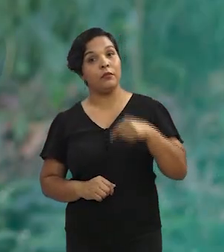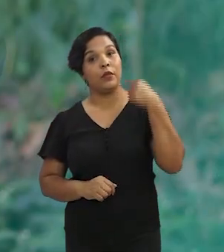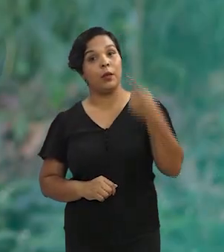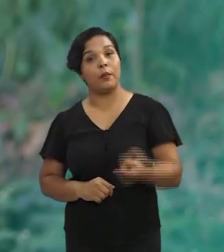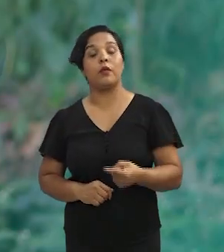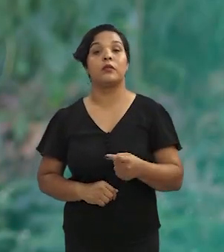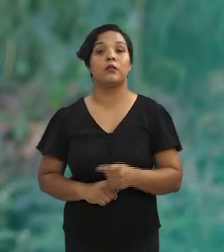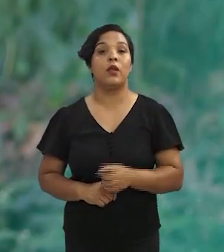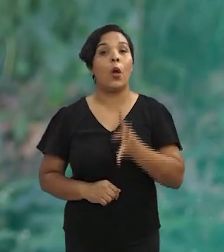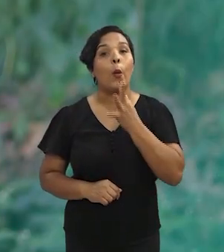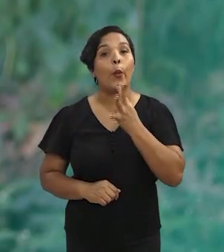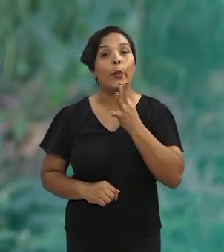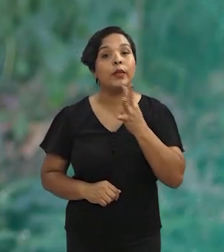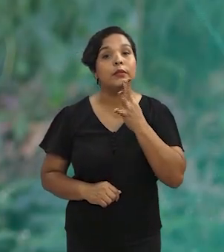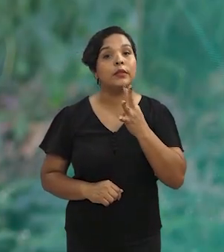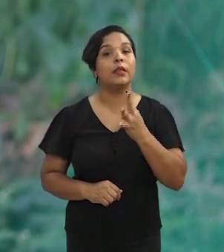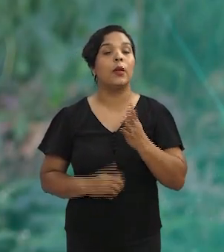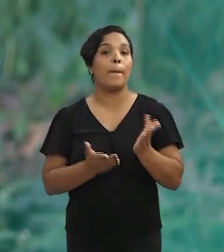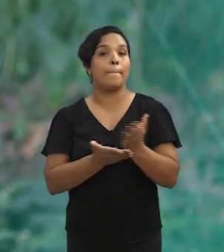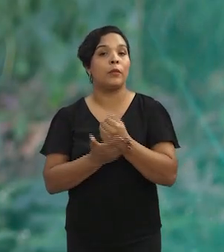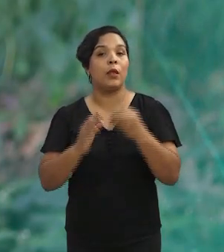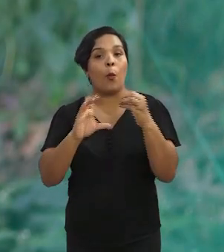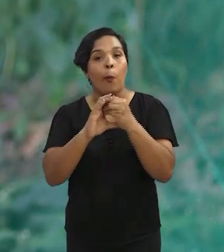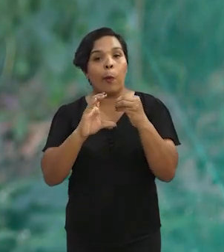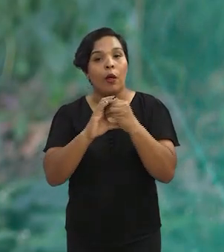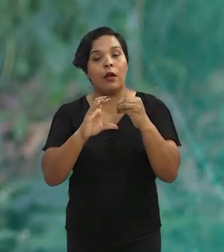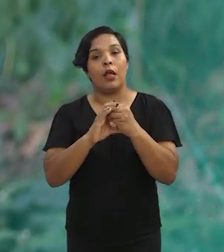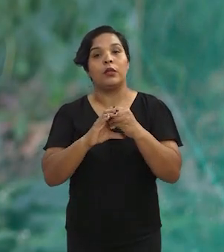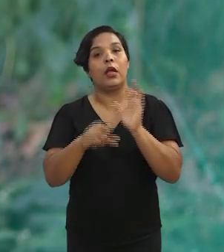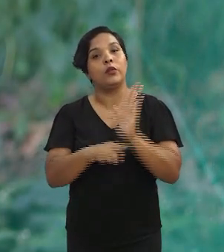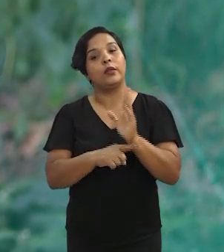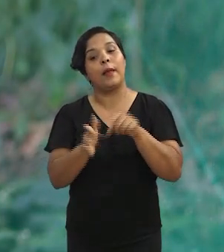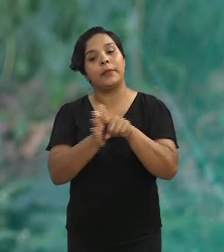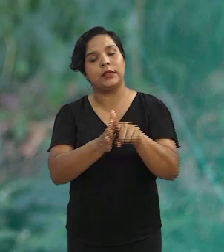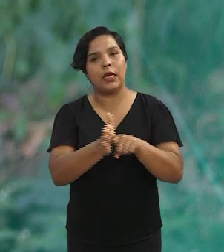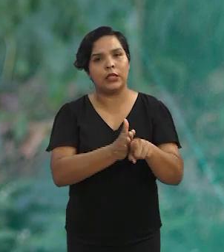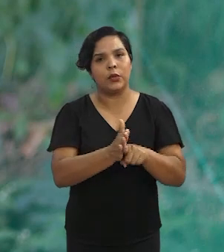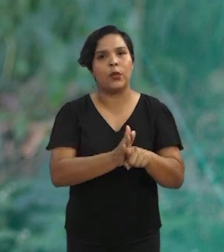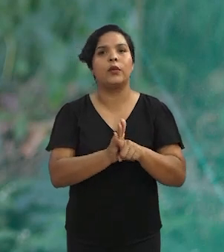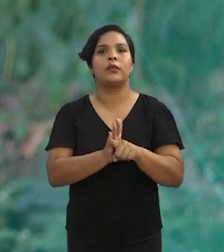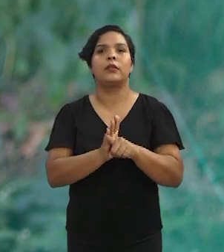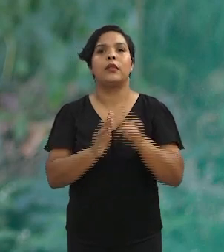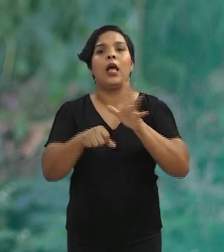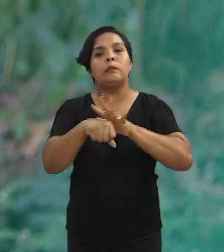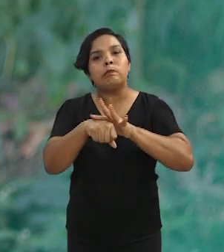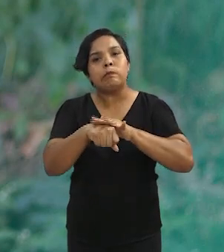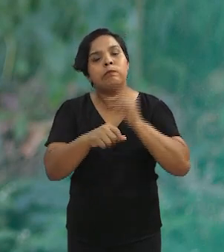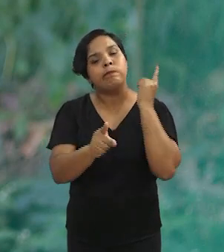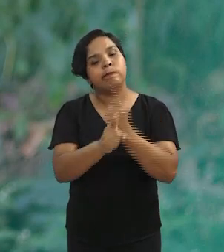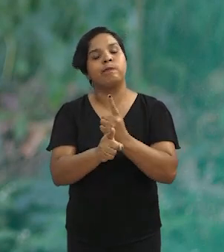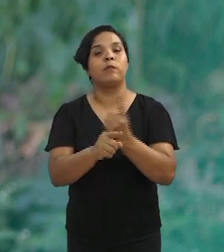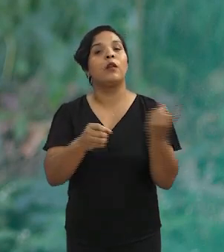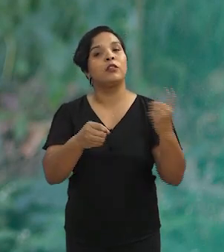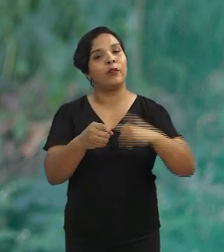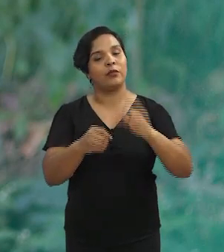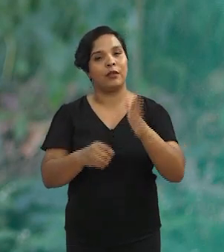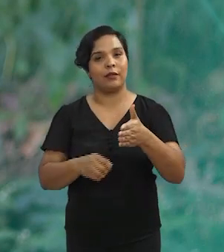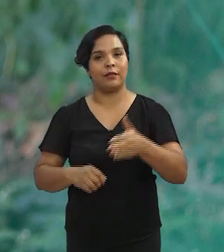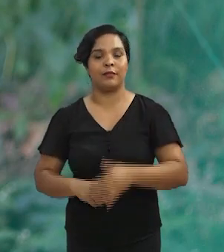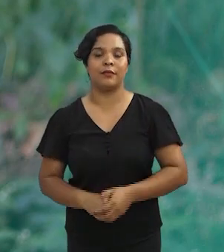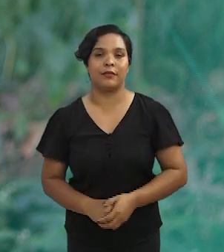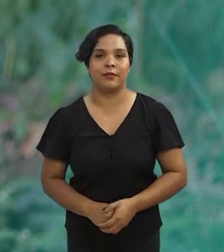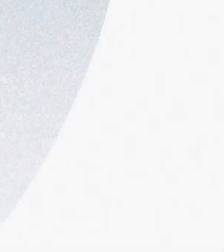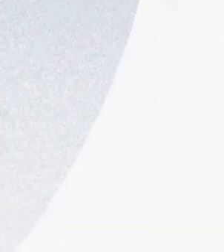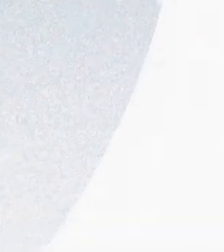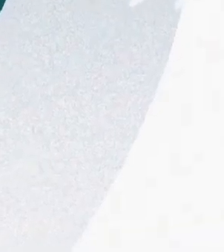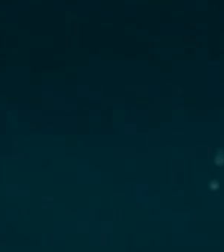No próximo bloco, a gente vai conhecer um banco de dados de moléculas que irá ajudar pesquisadores na identificação de doenças. A gente volta